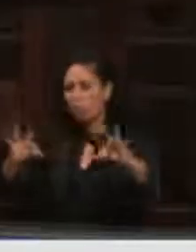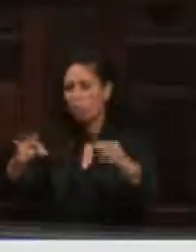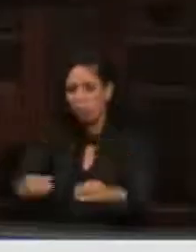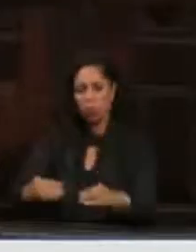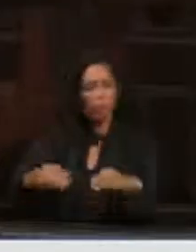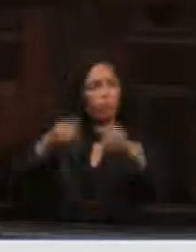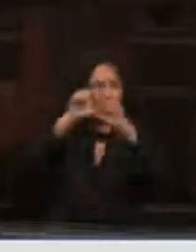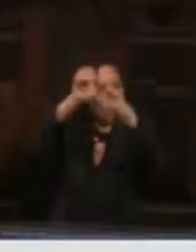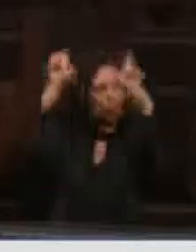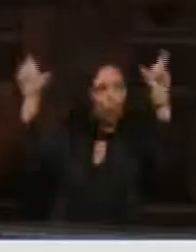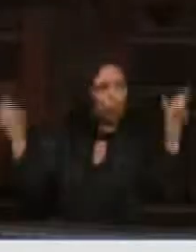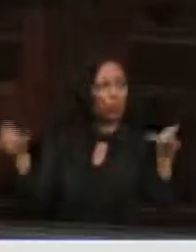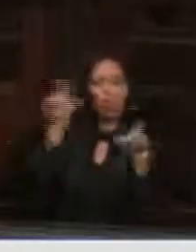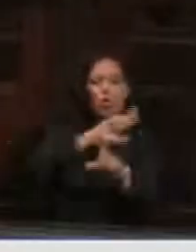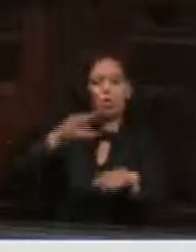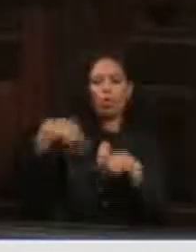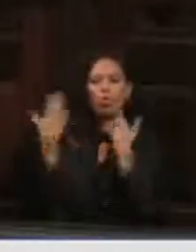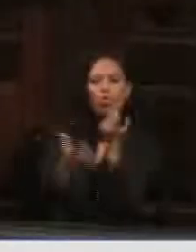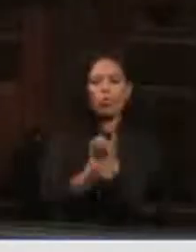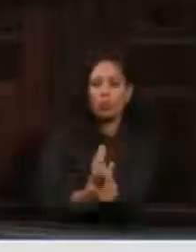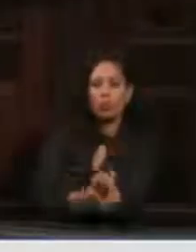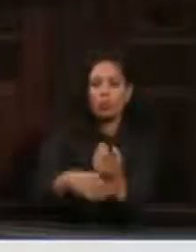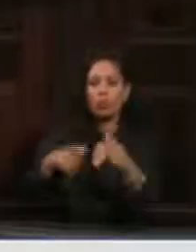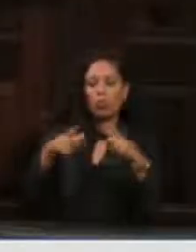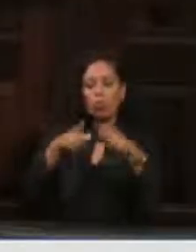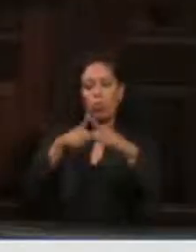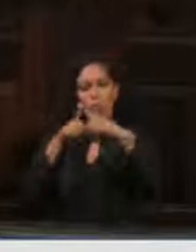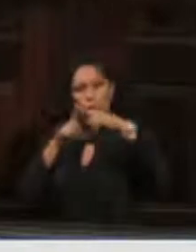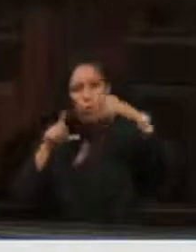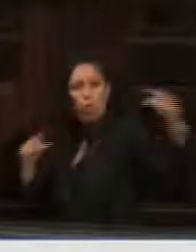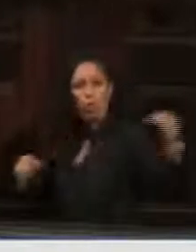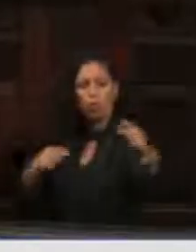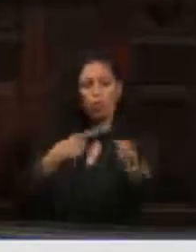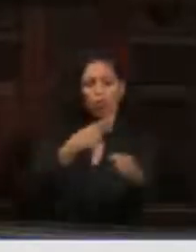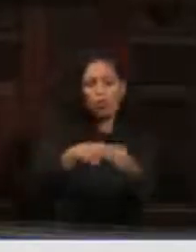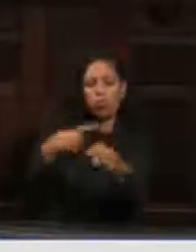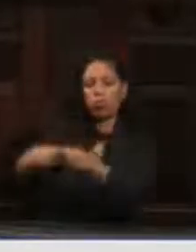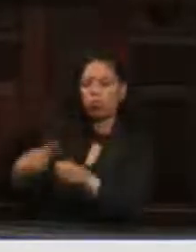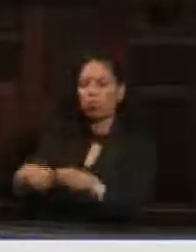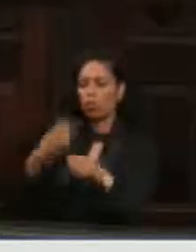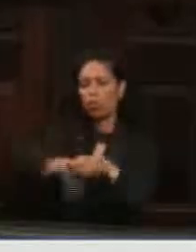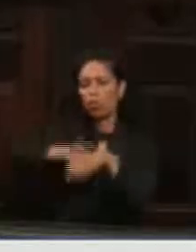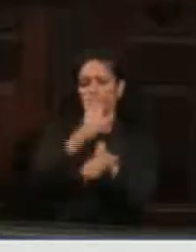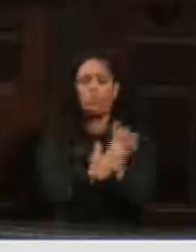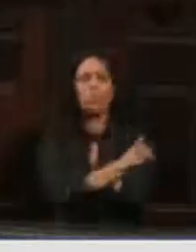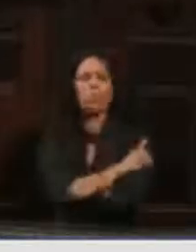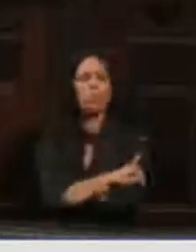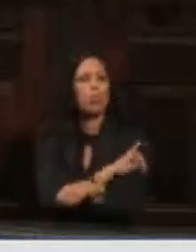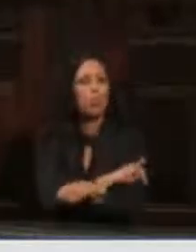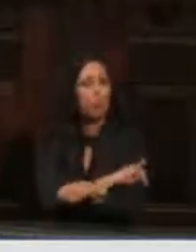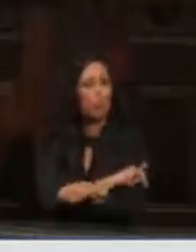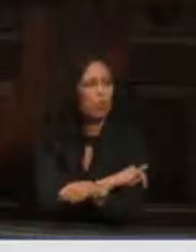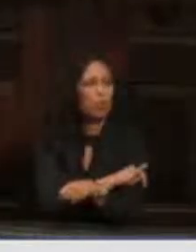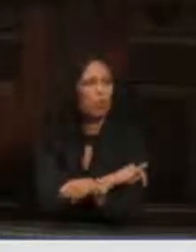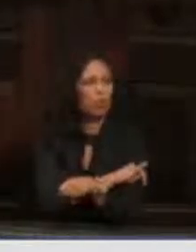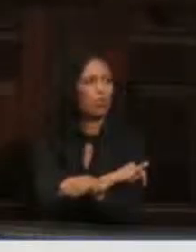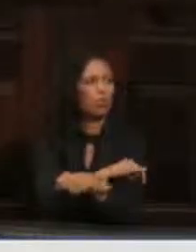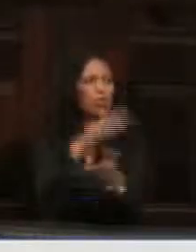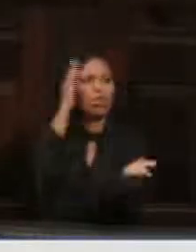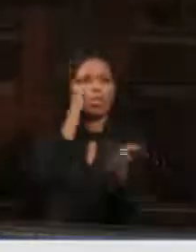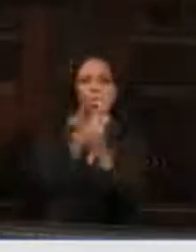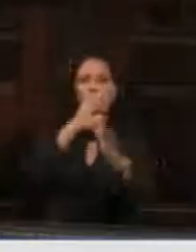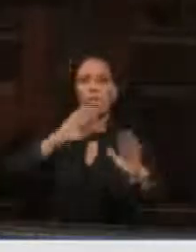metropolitano, em nome da segurança da Baixada Fluminense, do interior, do Rio, do estado do Rio de Janeiro, o fim